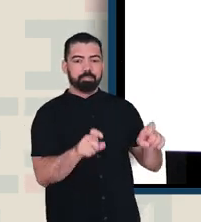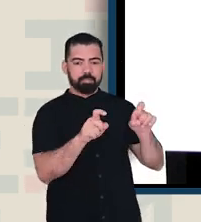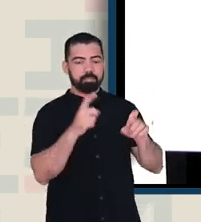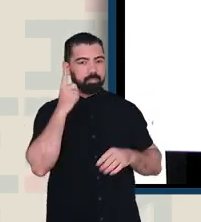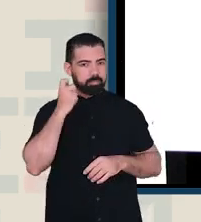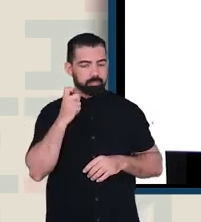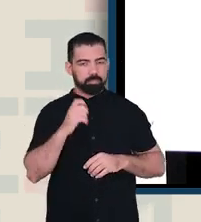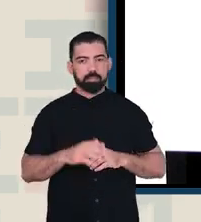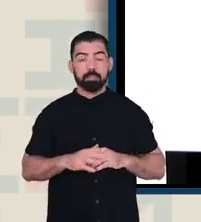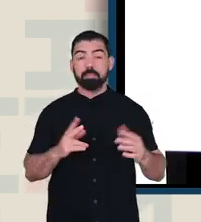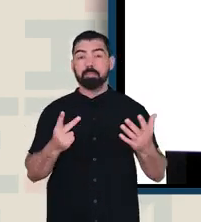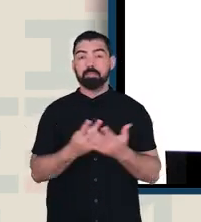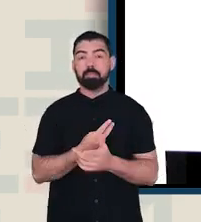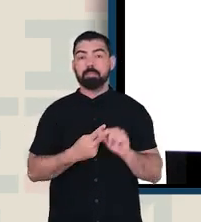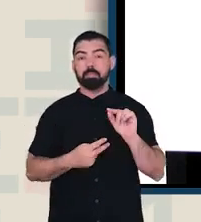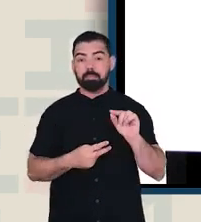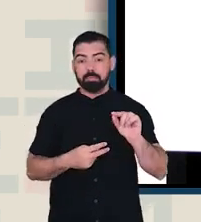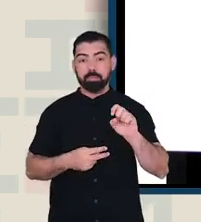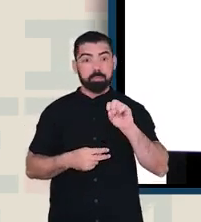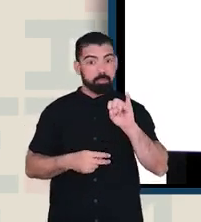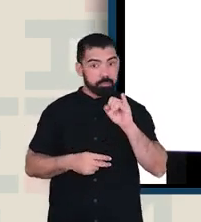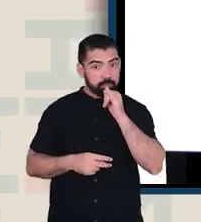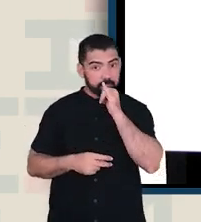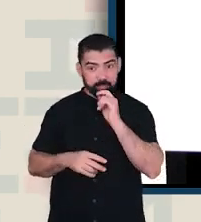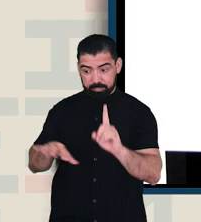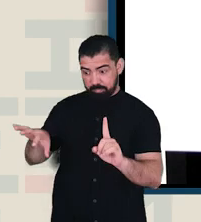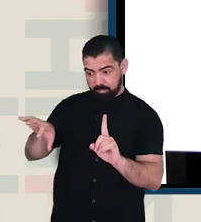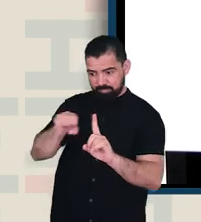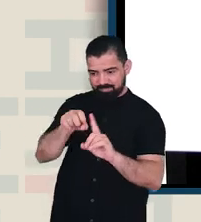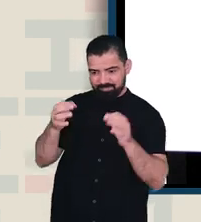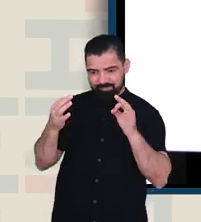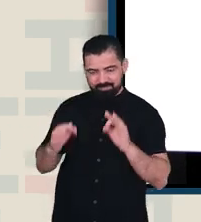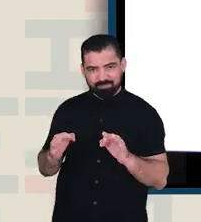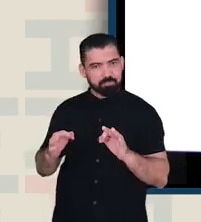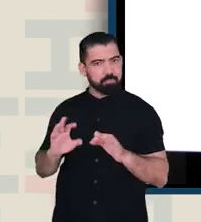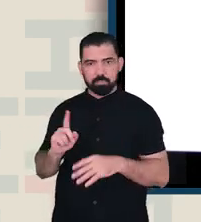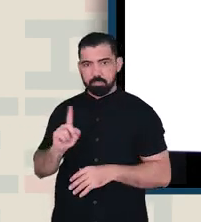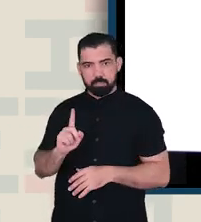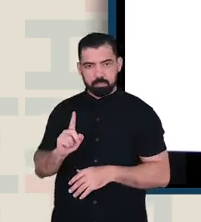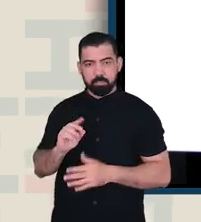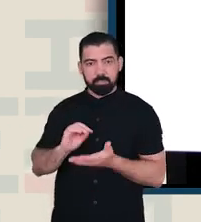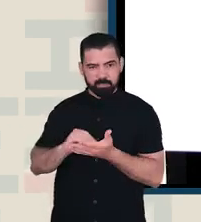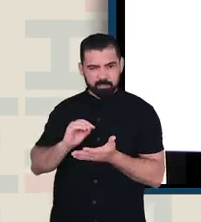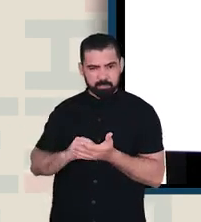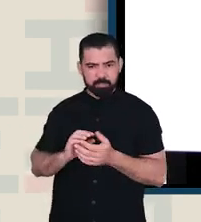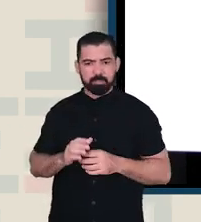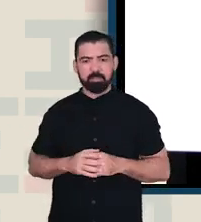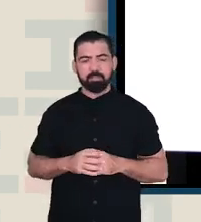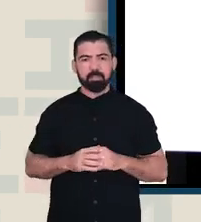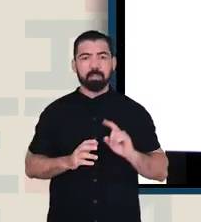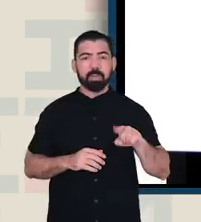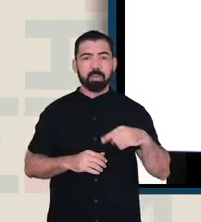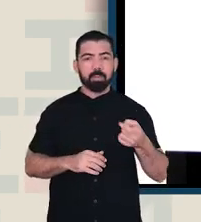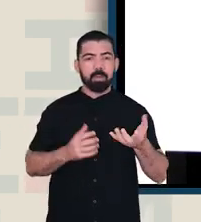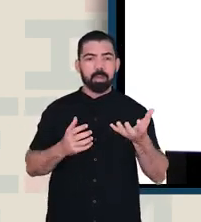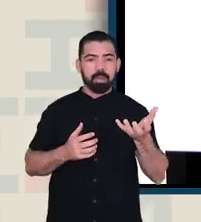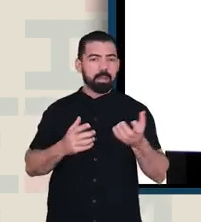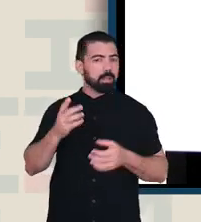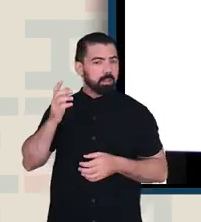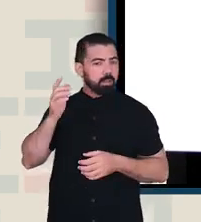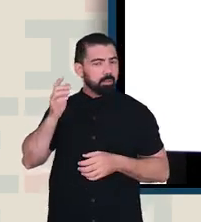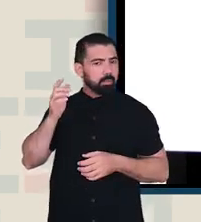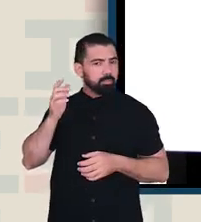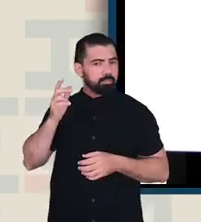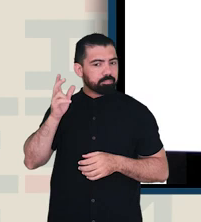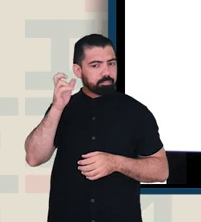O que acontece? Se eu não pegar o som o mais completo possível, quando eu quiser escutar, eu vou ter